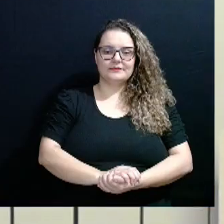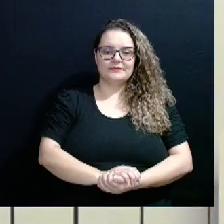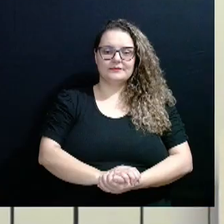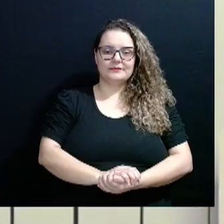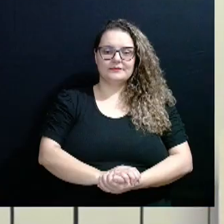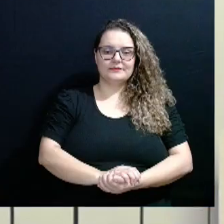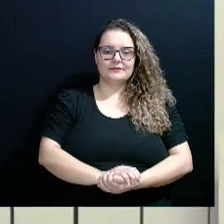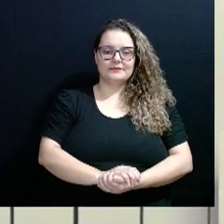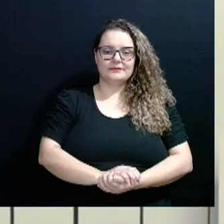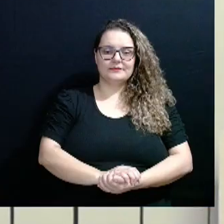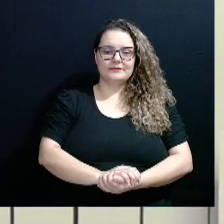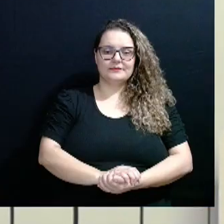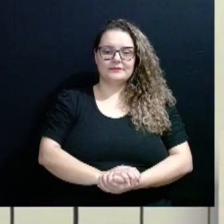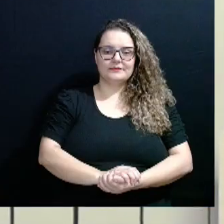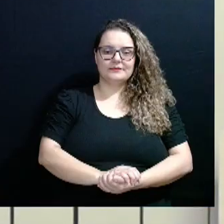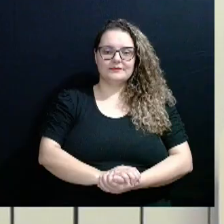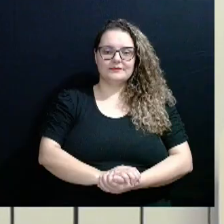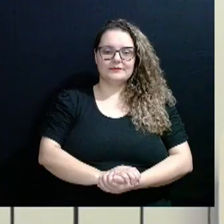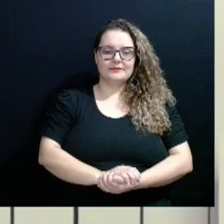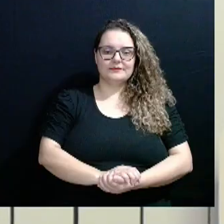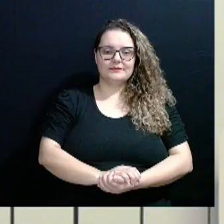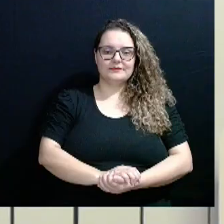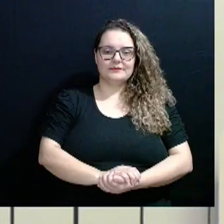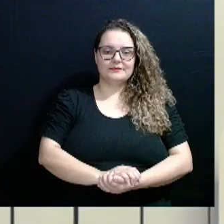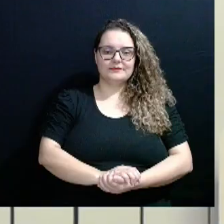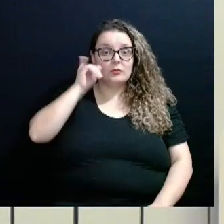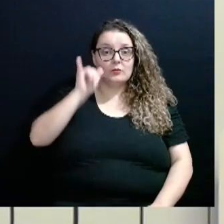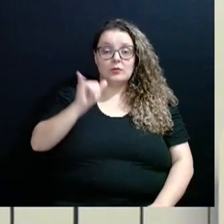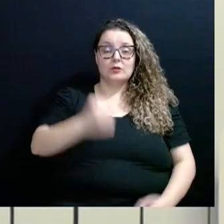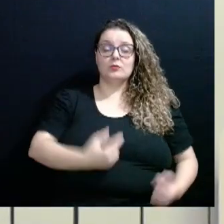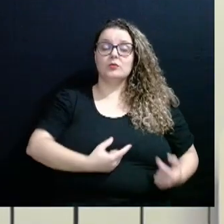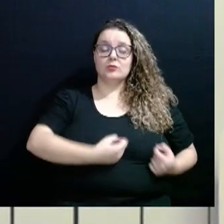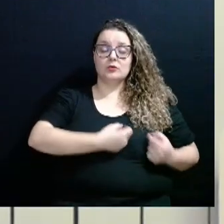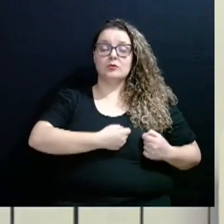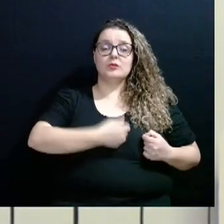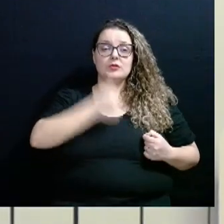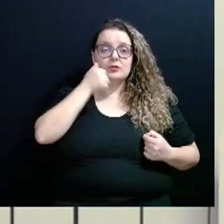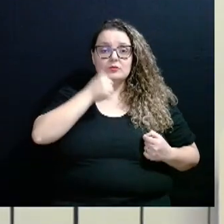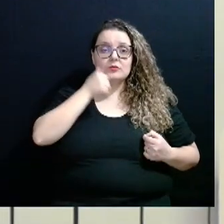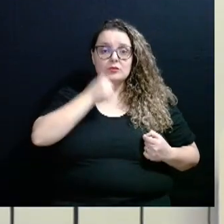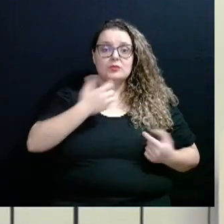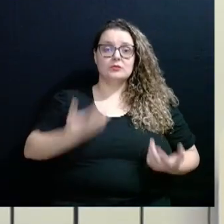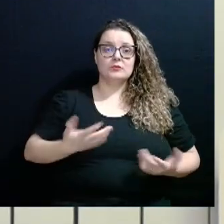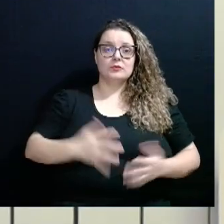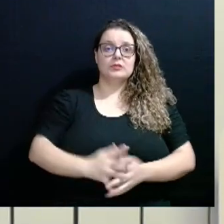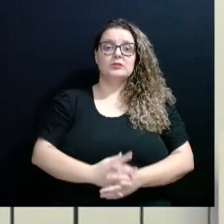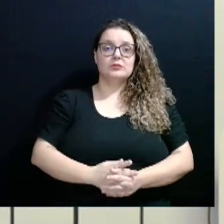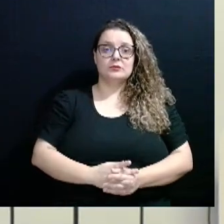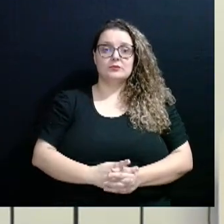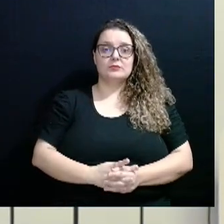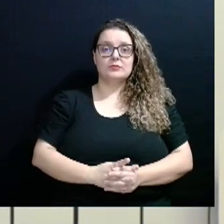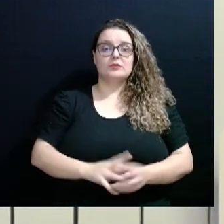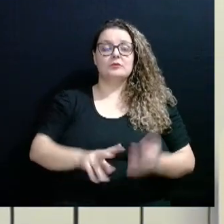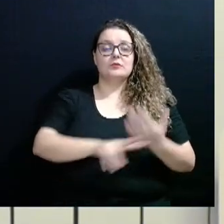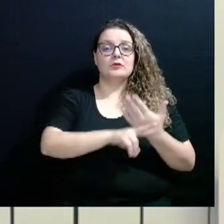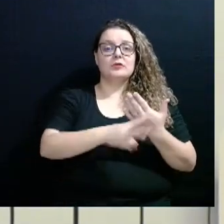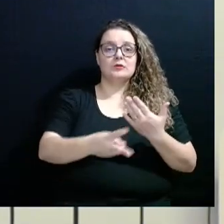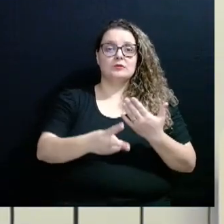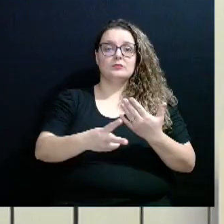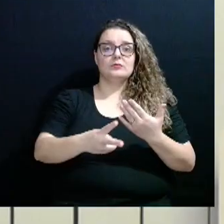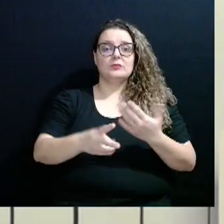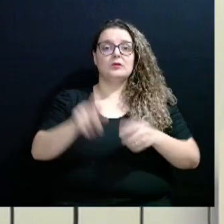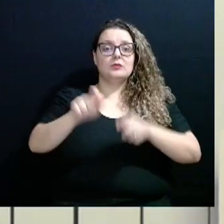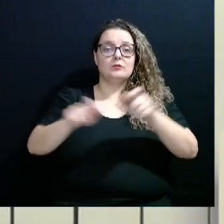de prevenção ao câncer de mama, tipo de doença que mais afeta e mata mulheres no Brasil. Então, sobre